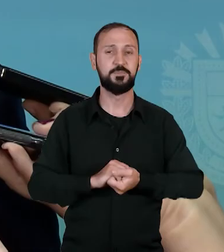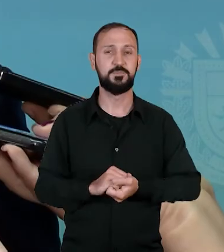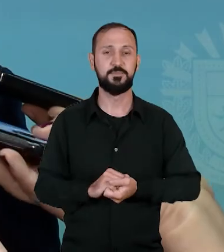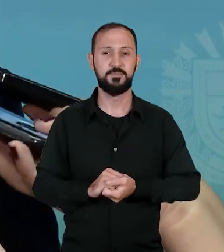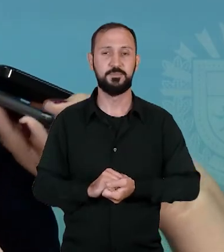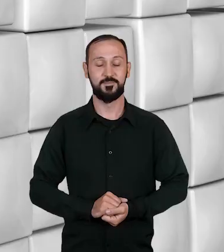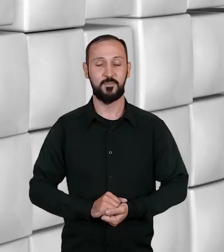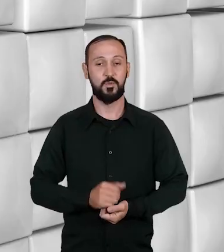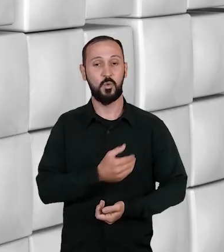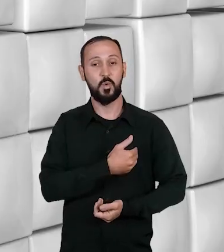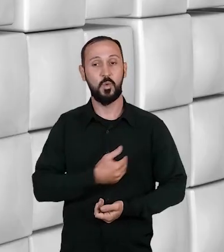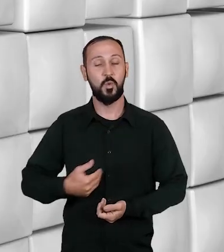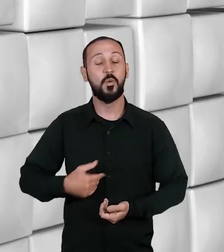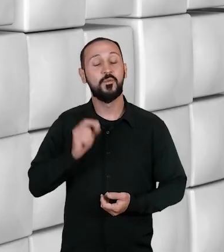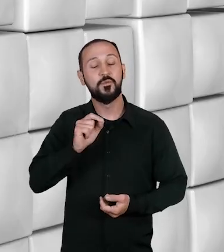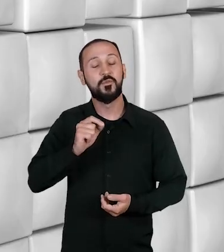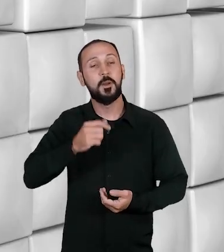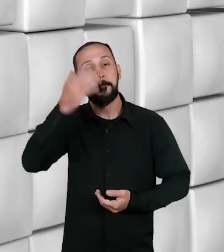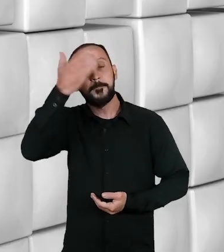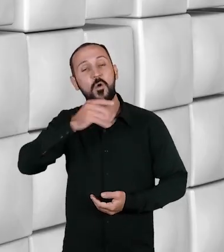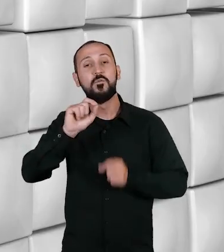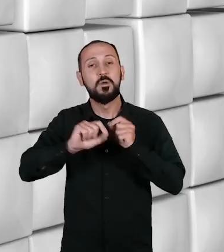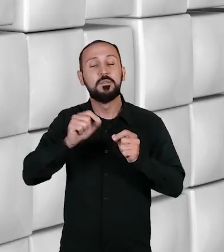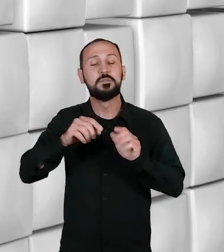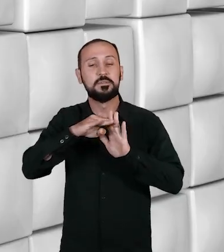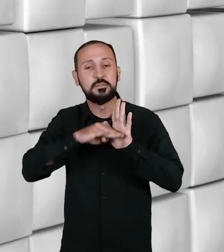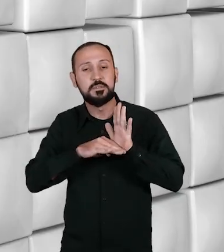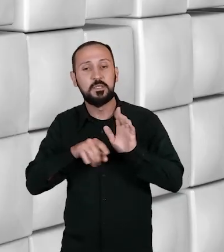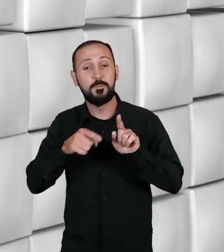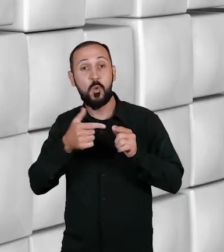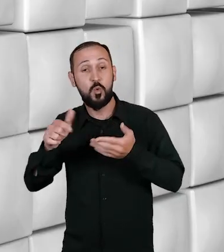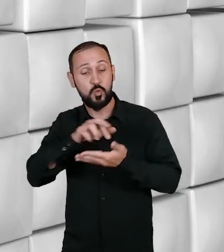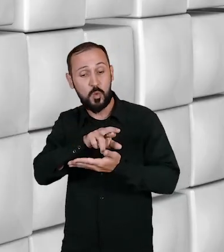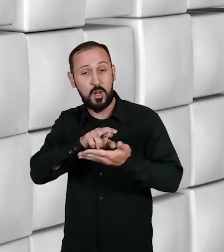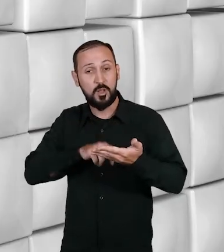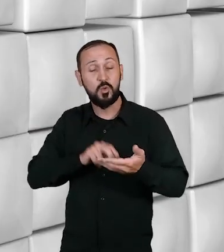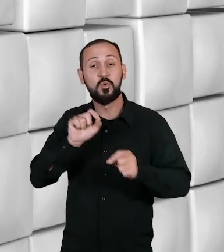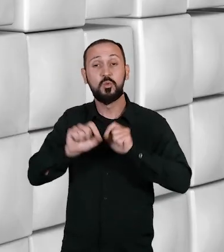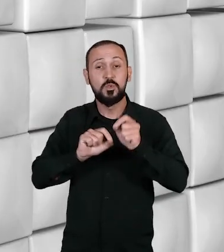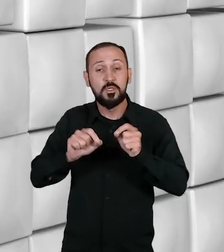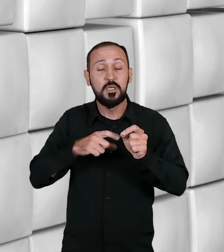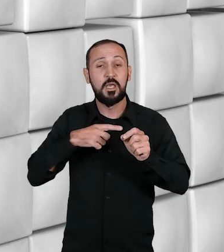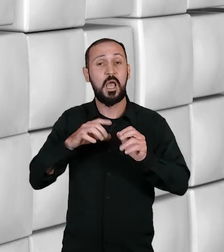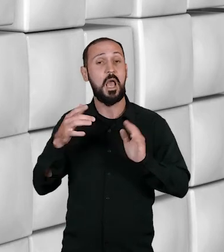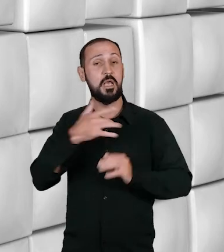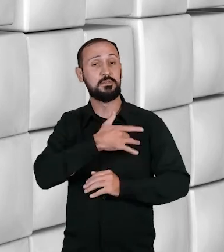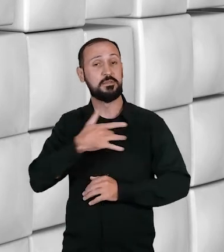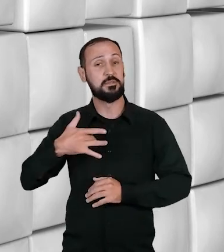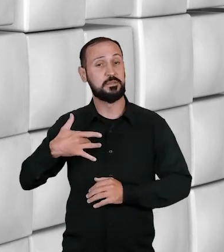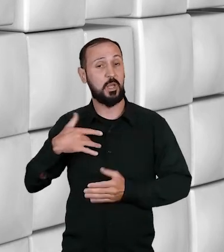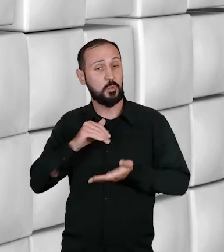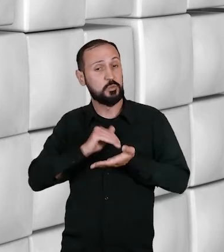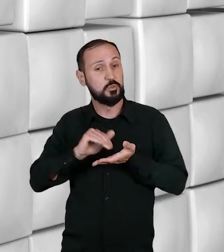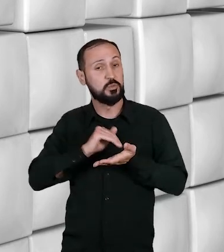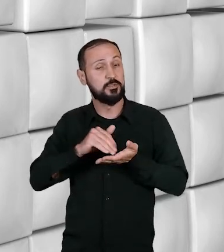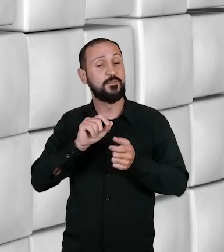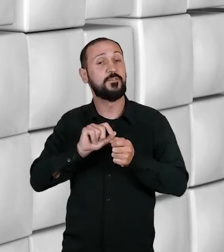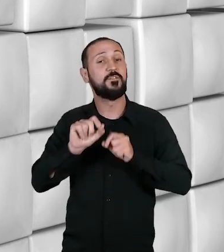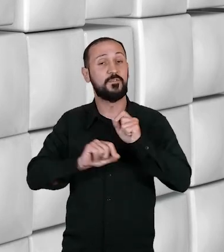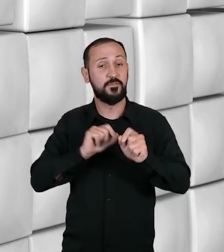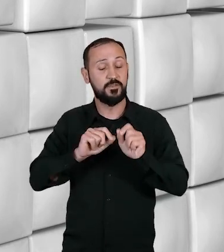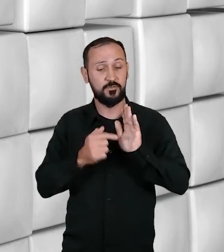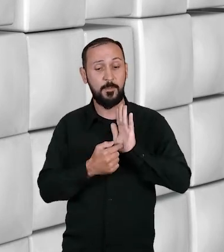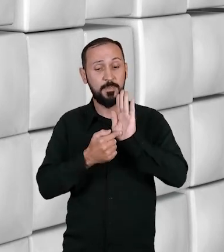municípios. Governo presta contas e mais um relatório das atividades da Secretaria de Estado de